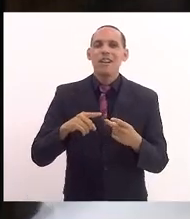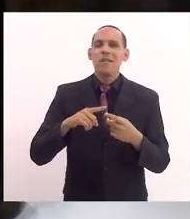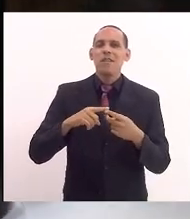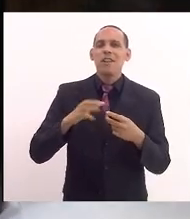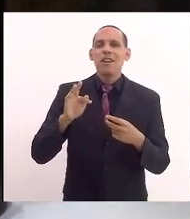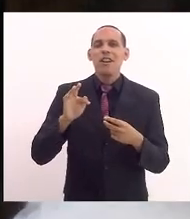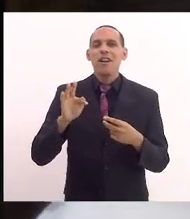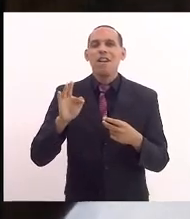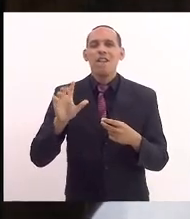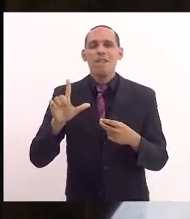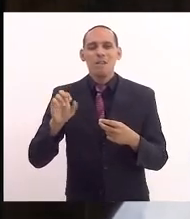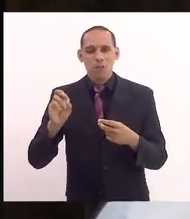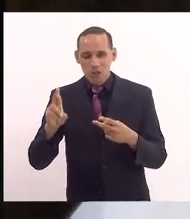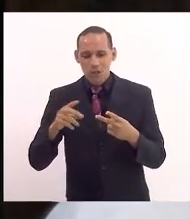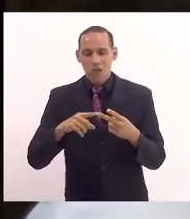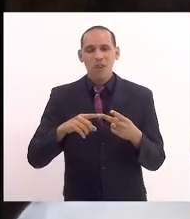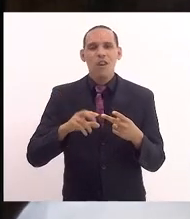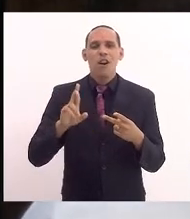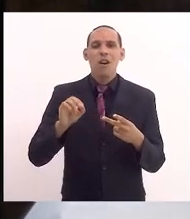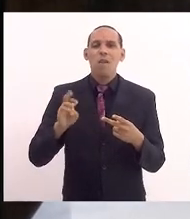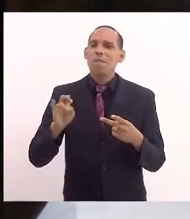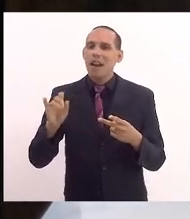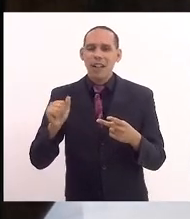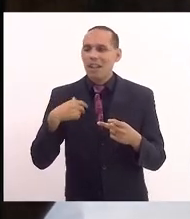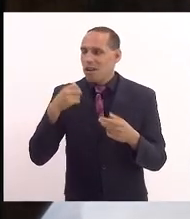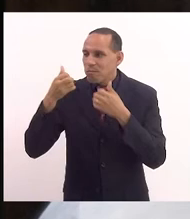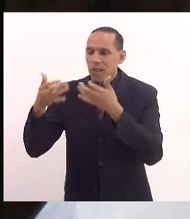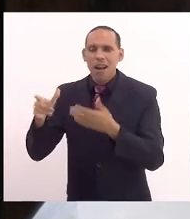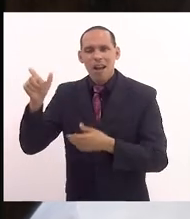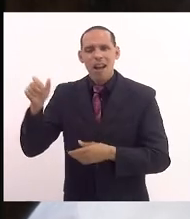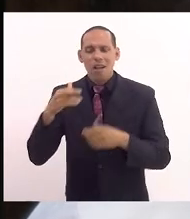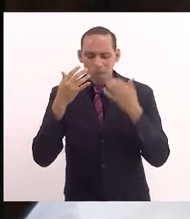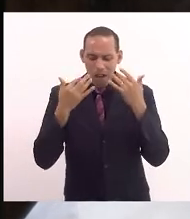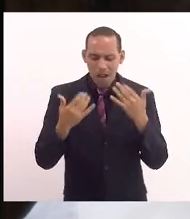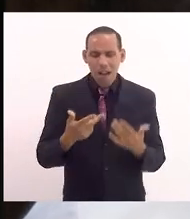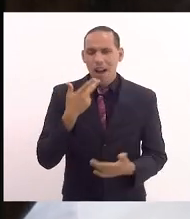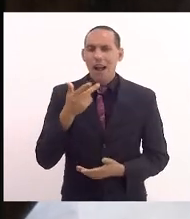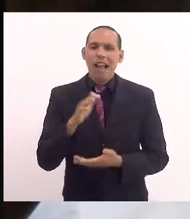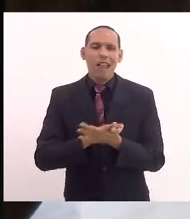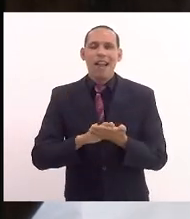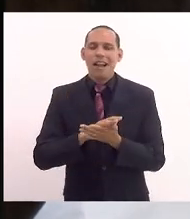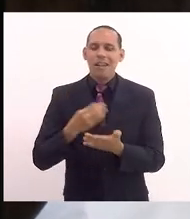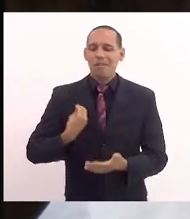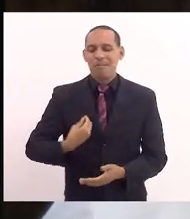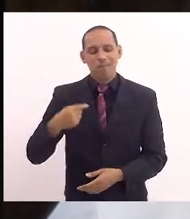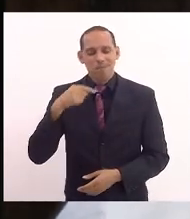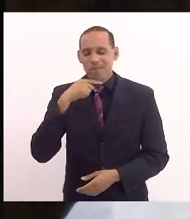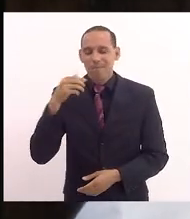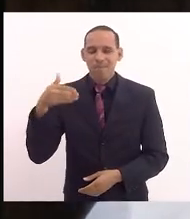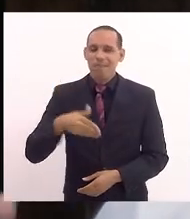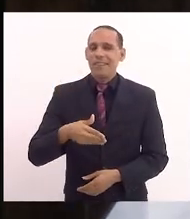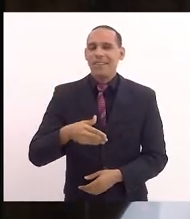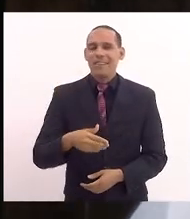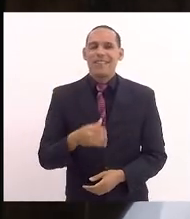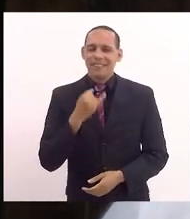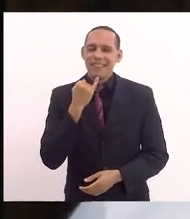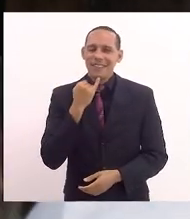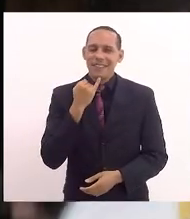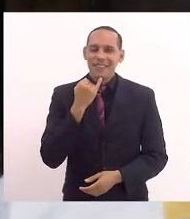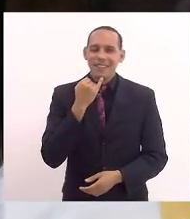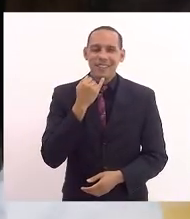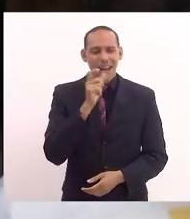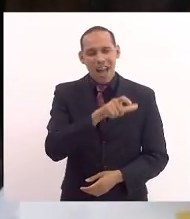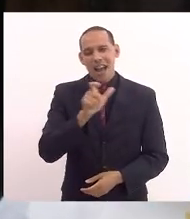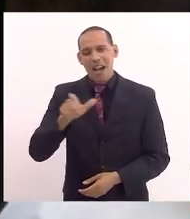conseguia nem falar. Ela só chorava. Queria muito que ela estivesse aqui, mas infelizmente as pessoas têm suas